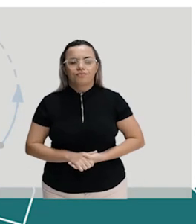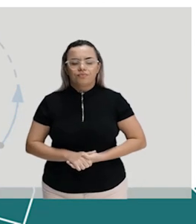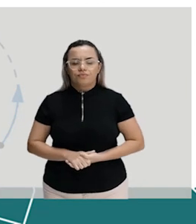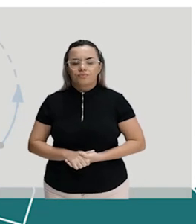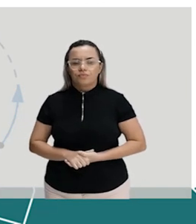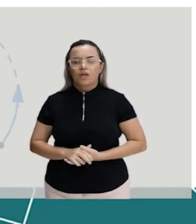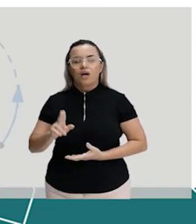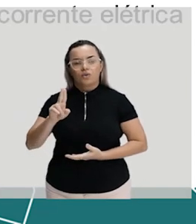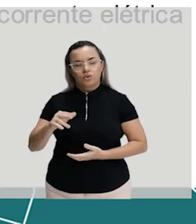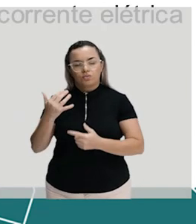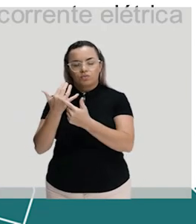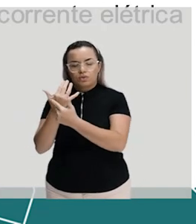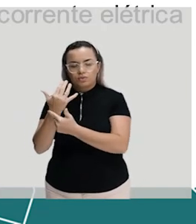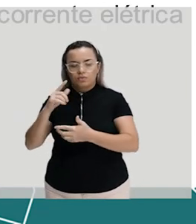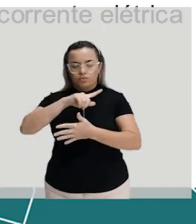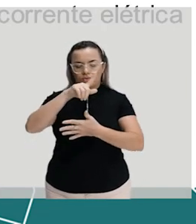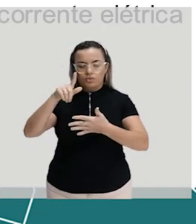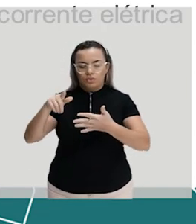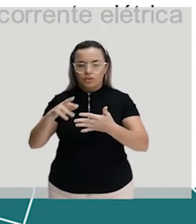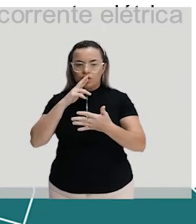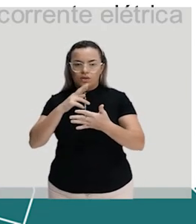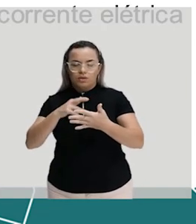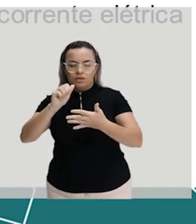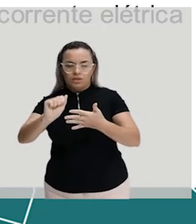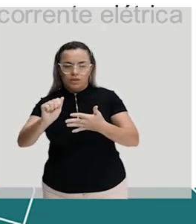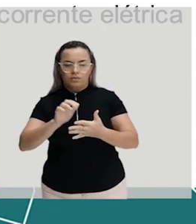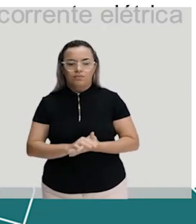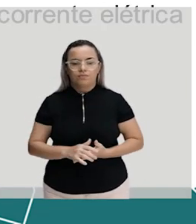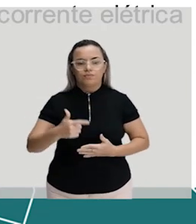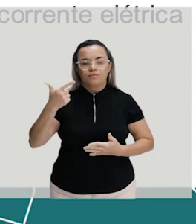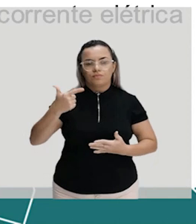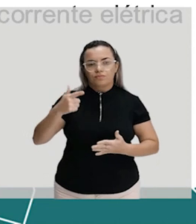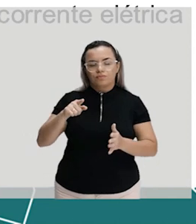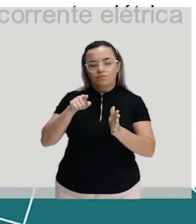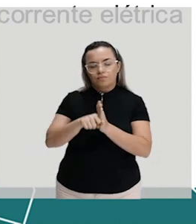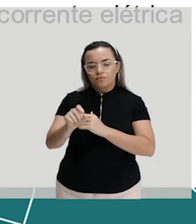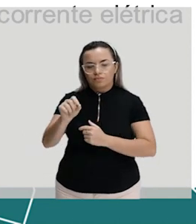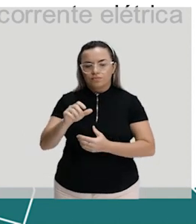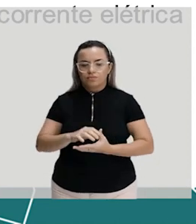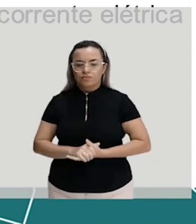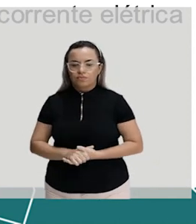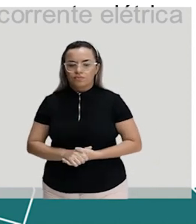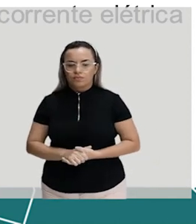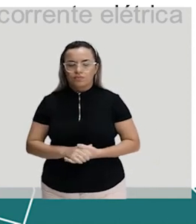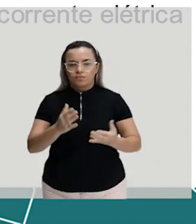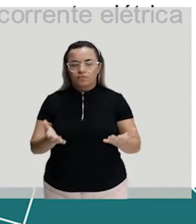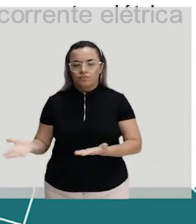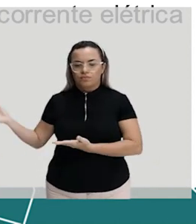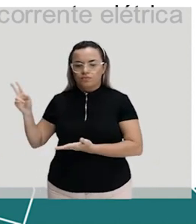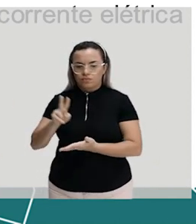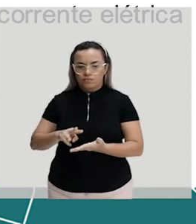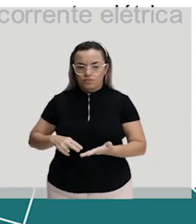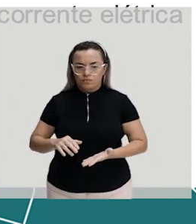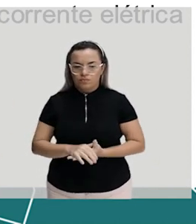do na questão do diz o seguinte considere as afirmações sobre o campo